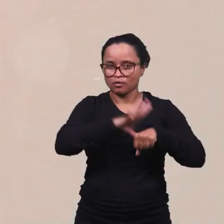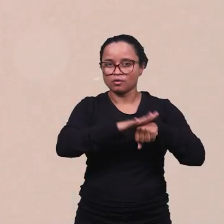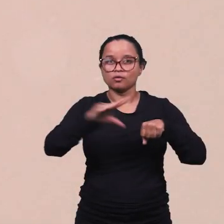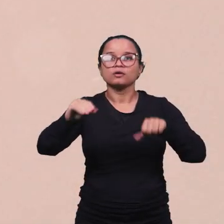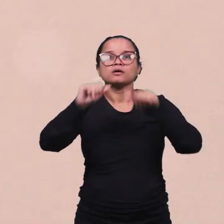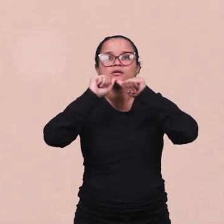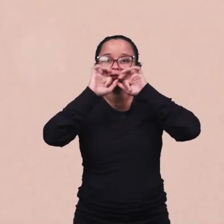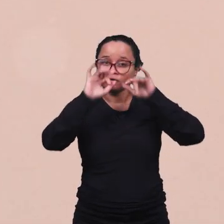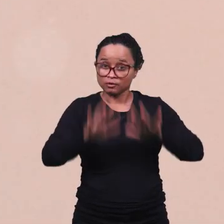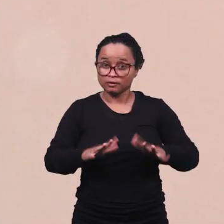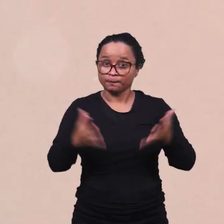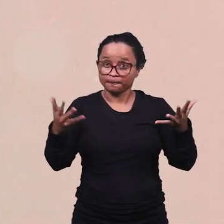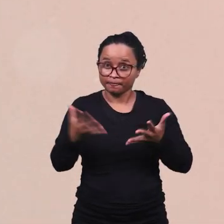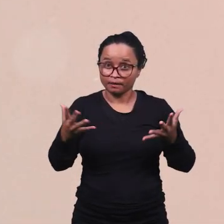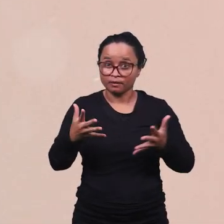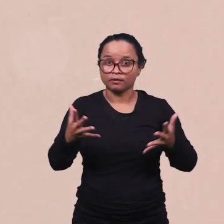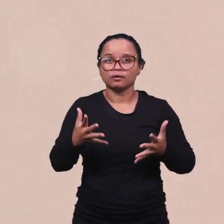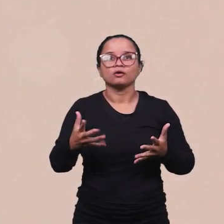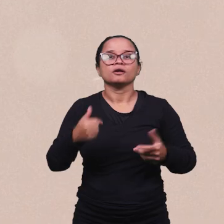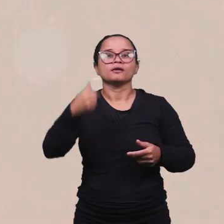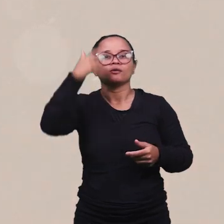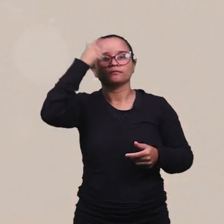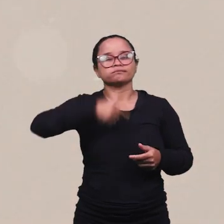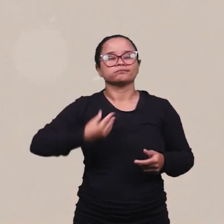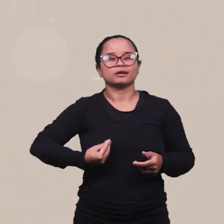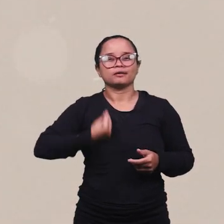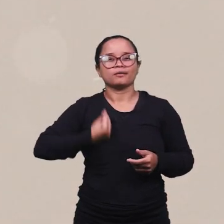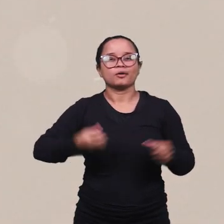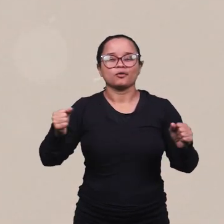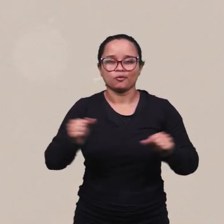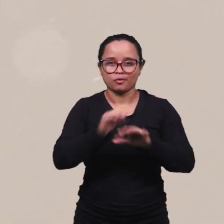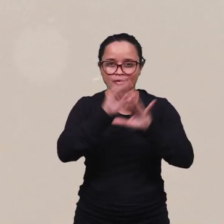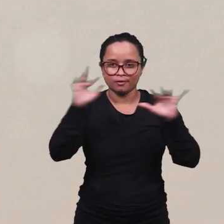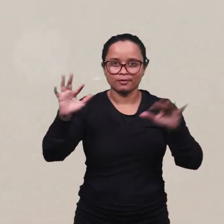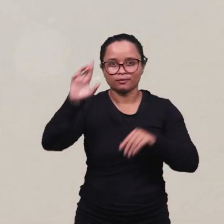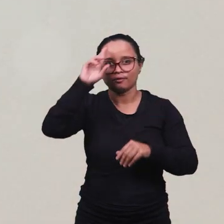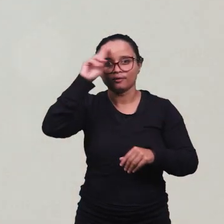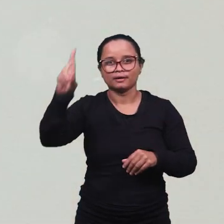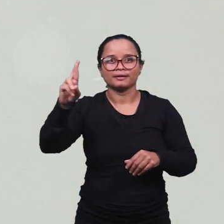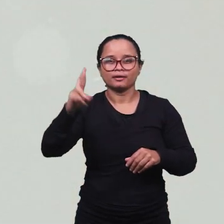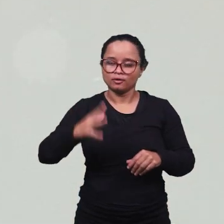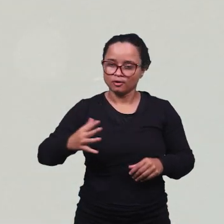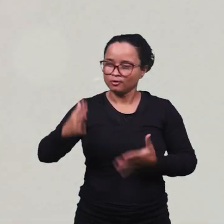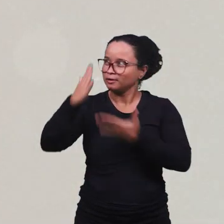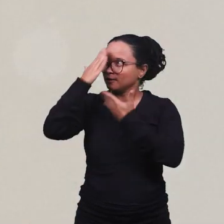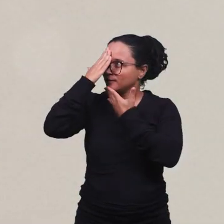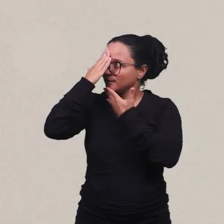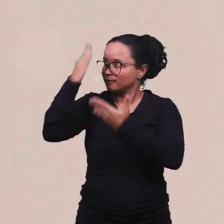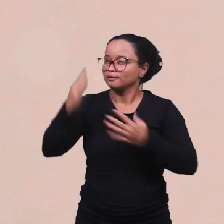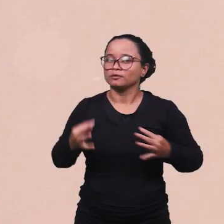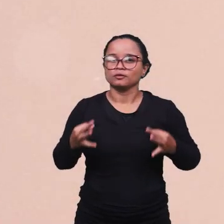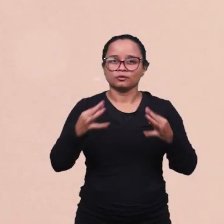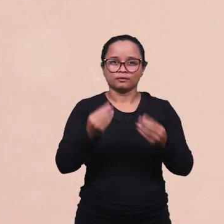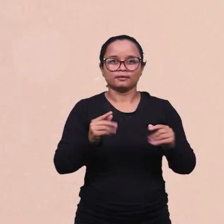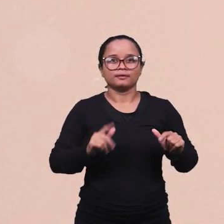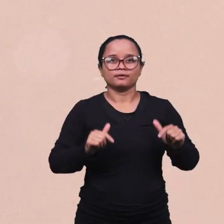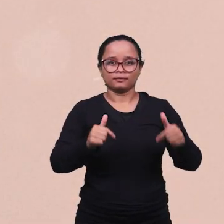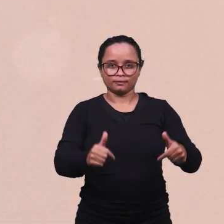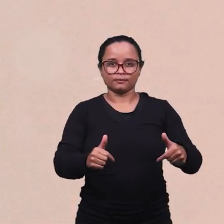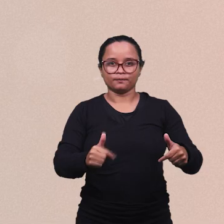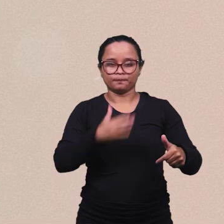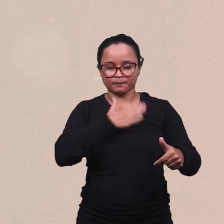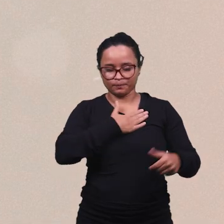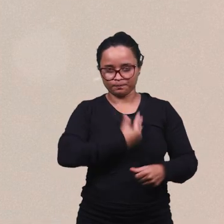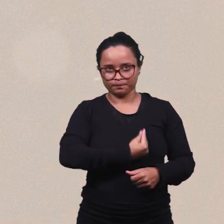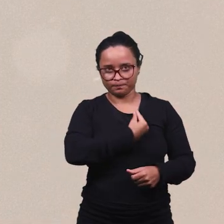me curou, o Senhor me deu a bênção. Hoje estou aqui para glorificar o Senhor e sou muito grato por tudo que